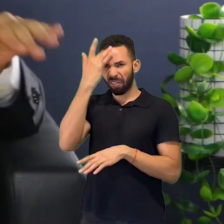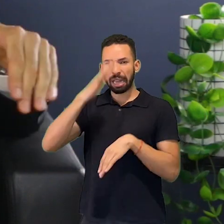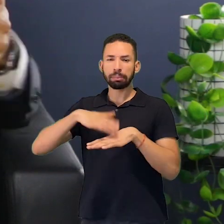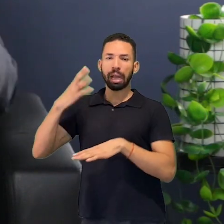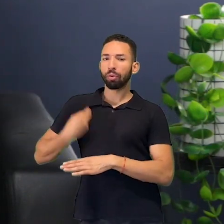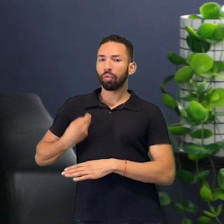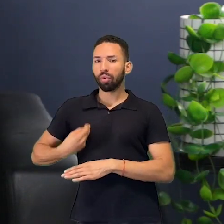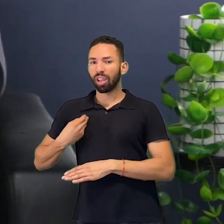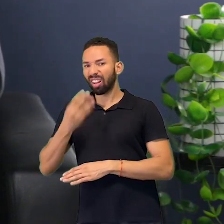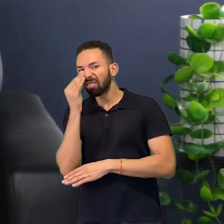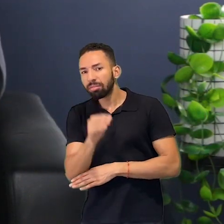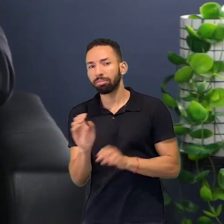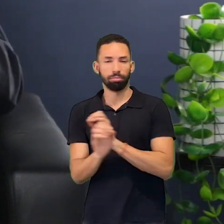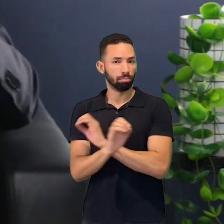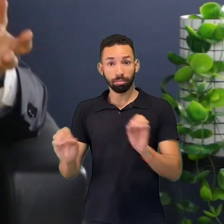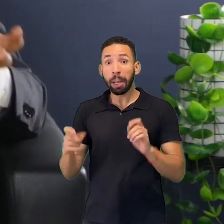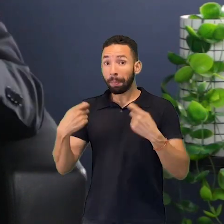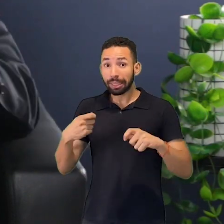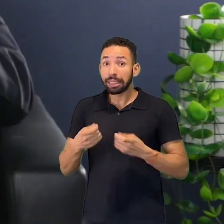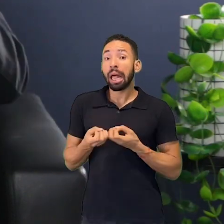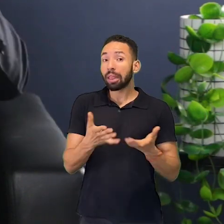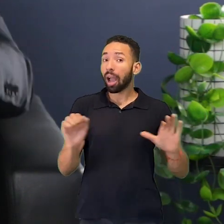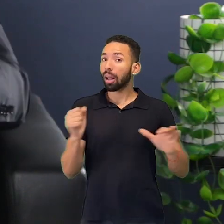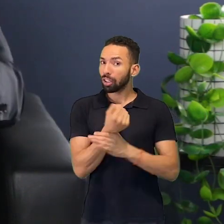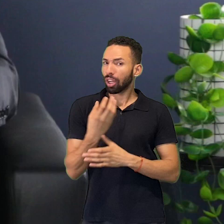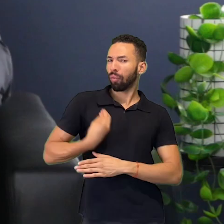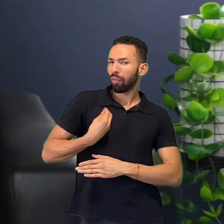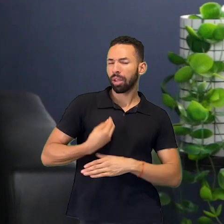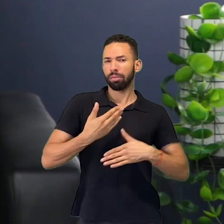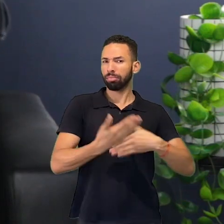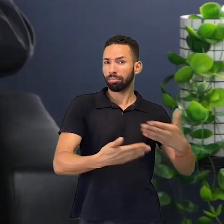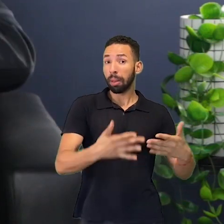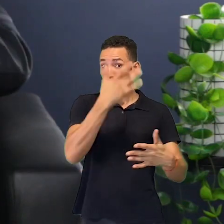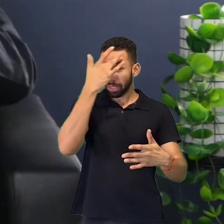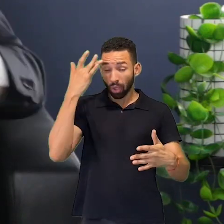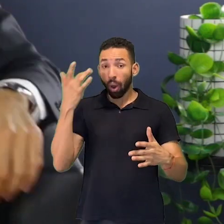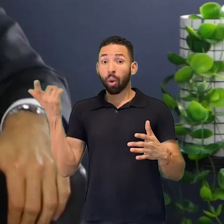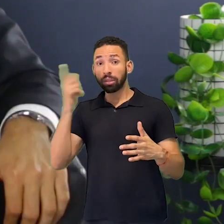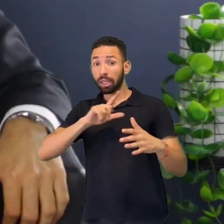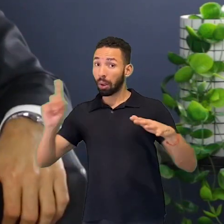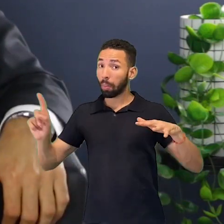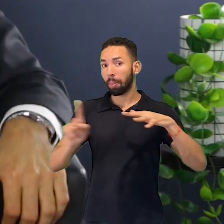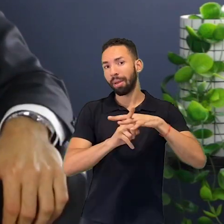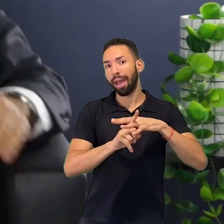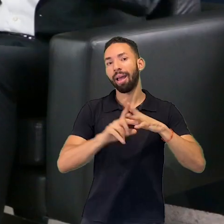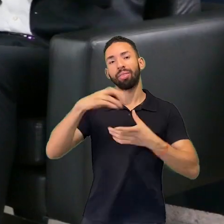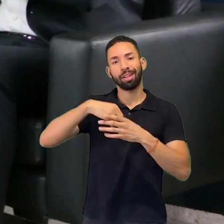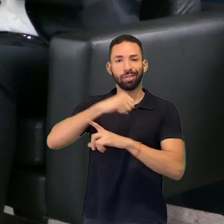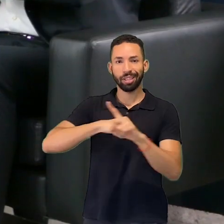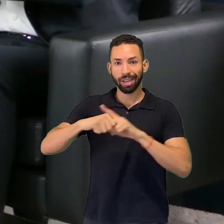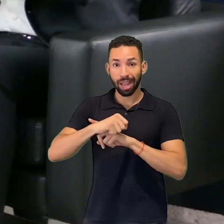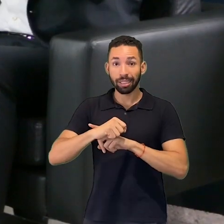para facilitar a vida dos outros. E ao contrário, ela tem que ser garantido os direitos dela para que ela seja reincluída na